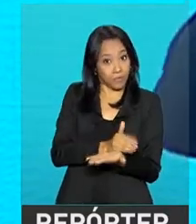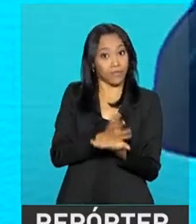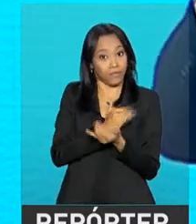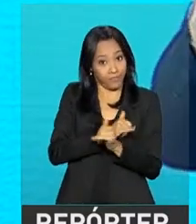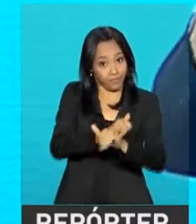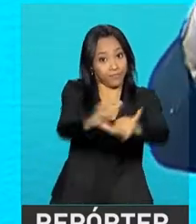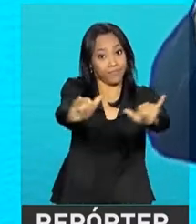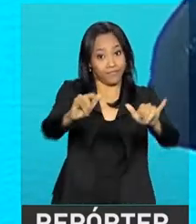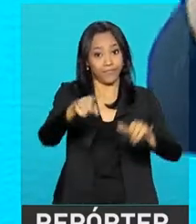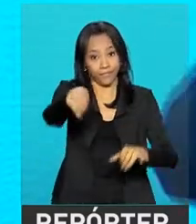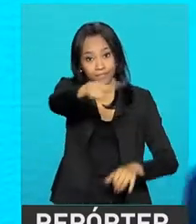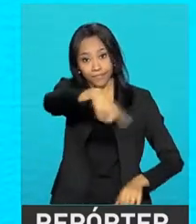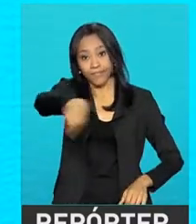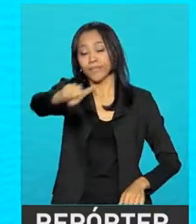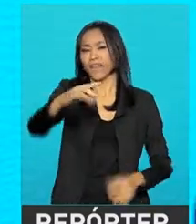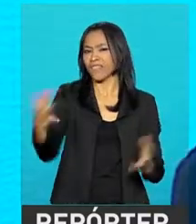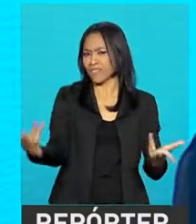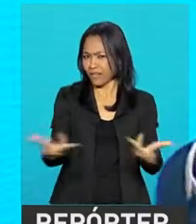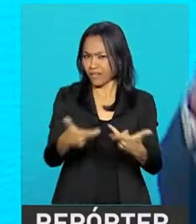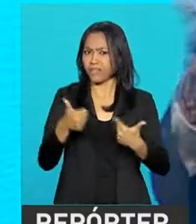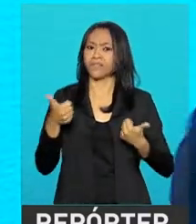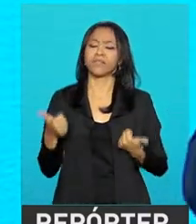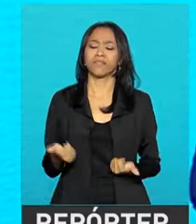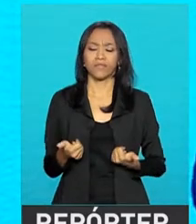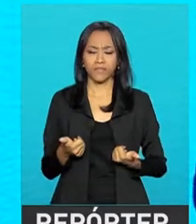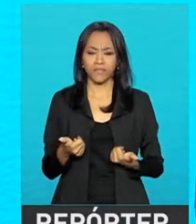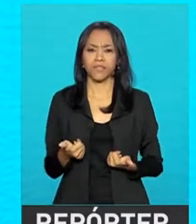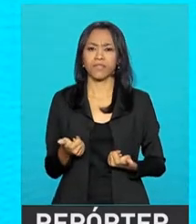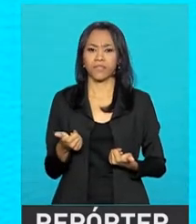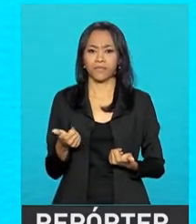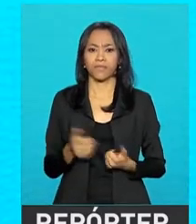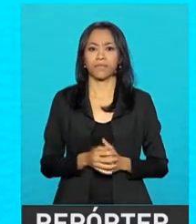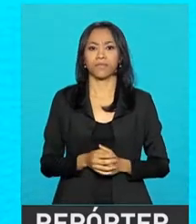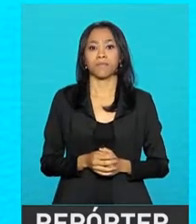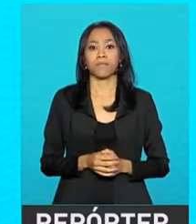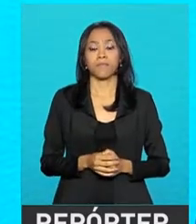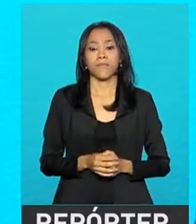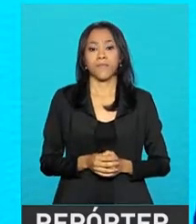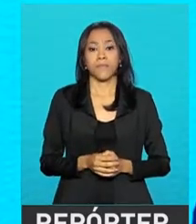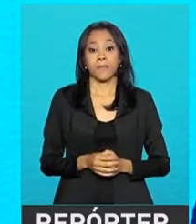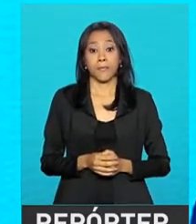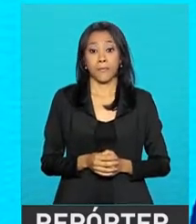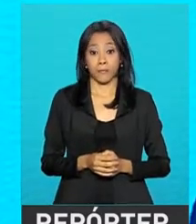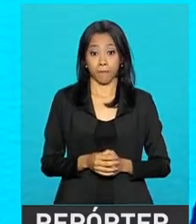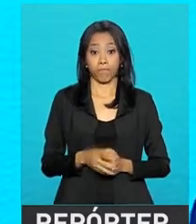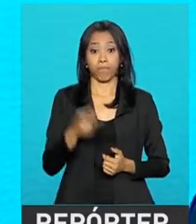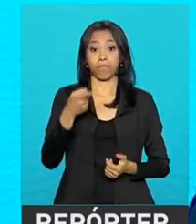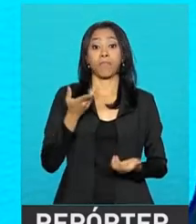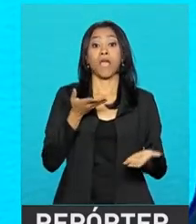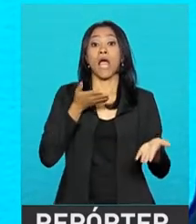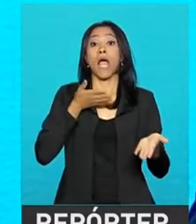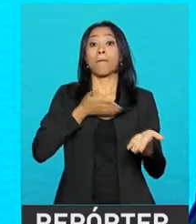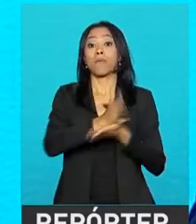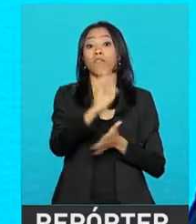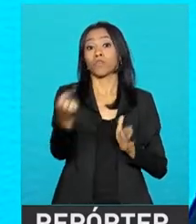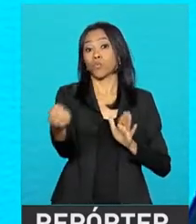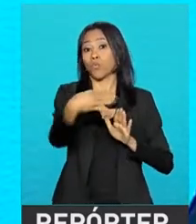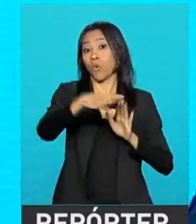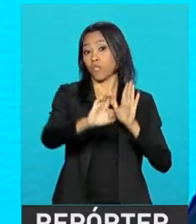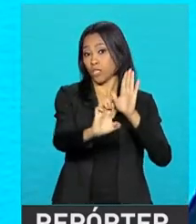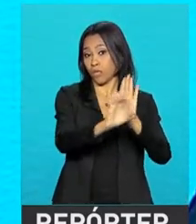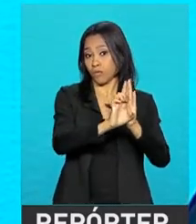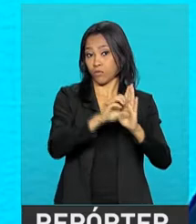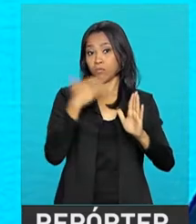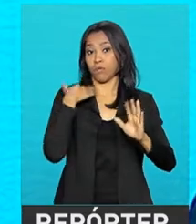excelente e já refletindo todas as melhoras na aprovação do novo estatuto da caixa